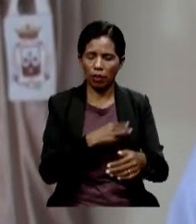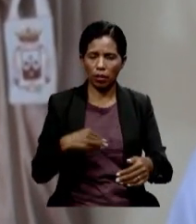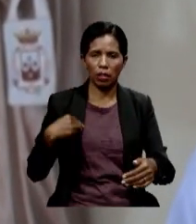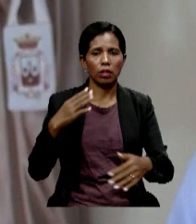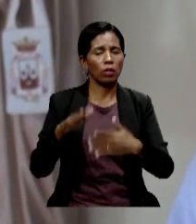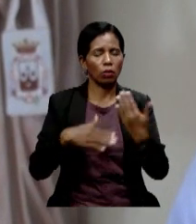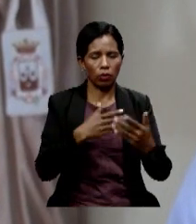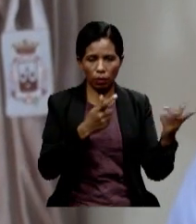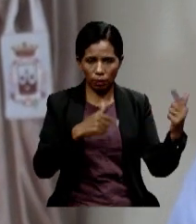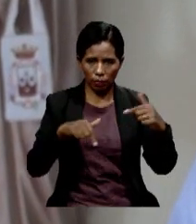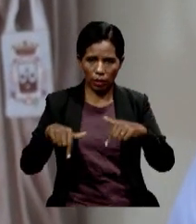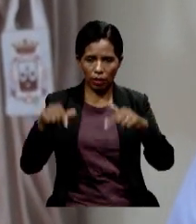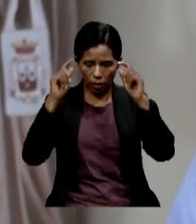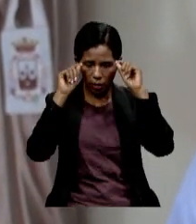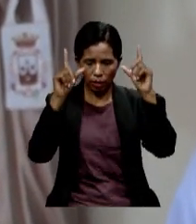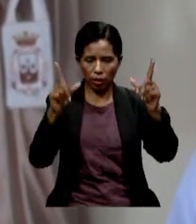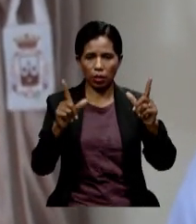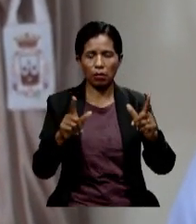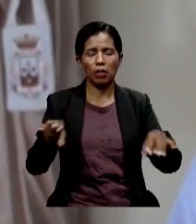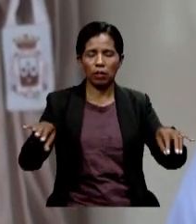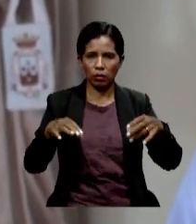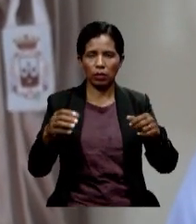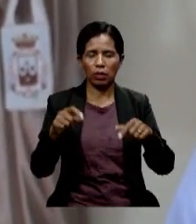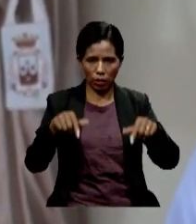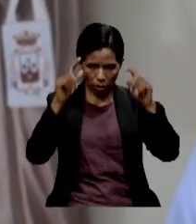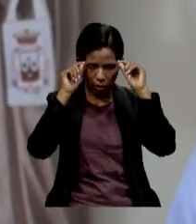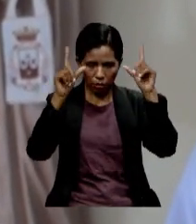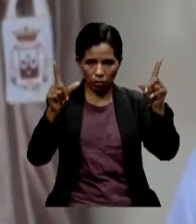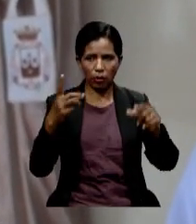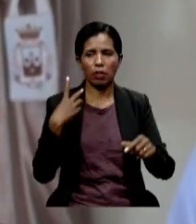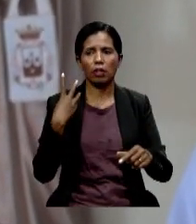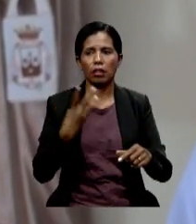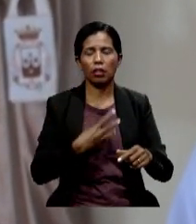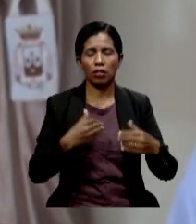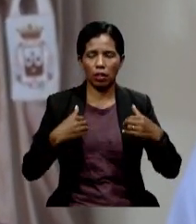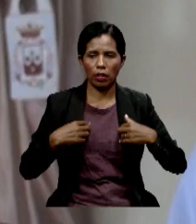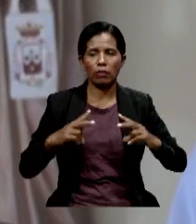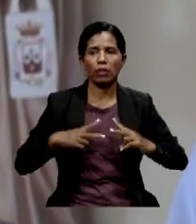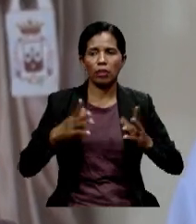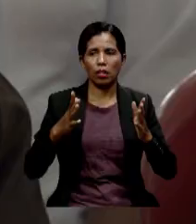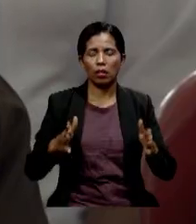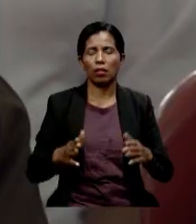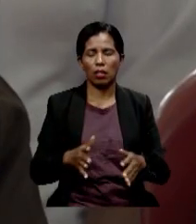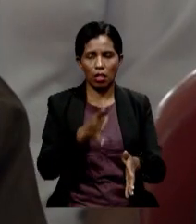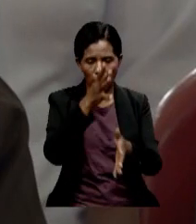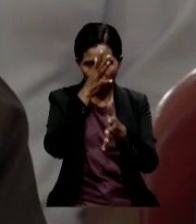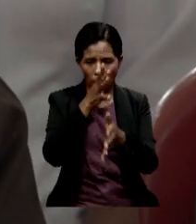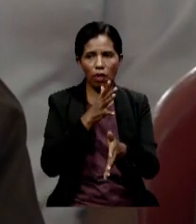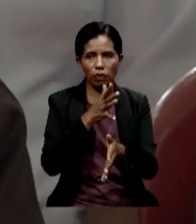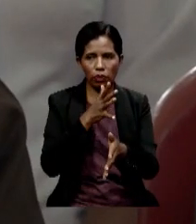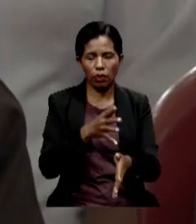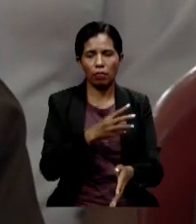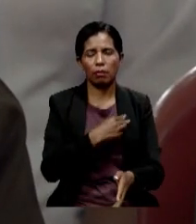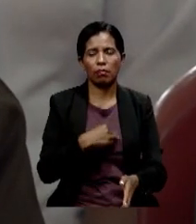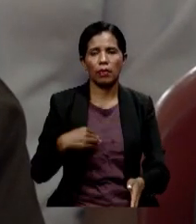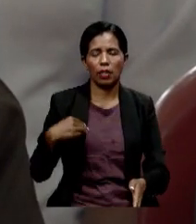mai, kamai serviço ya Rai Timor. Ita se iya veterana ida, abu madre, nebe